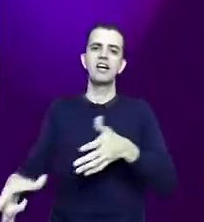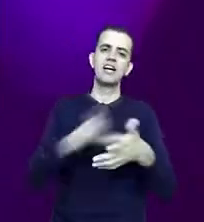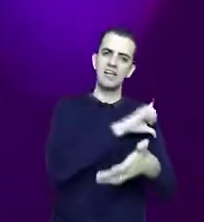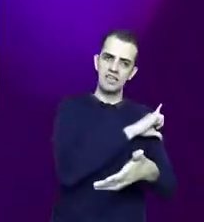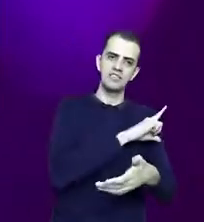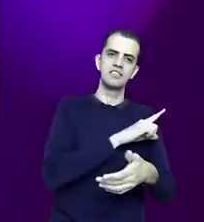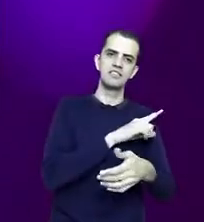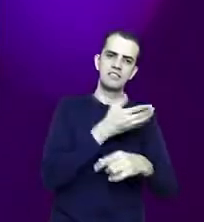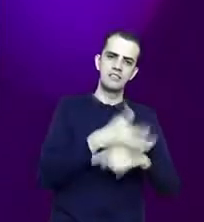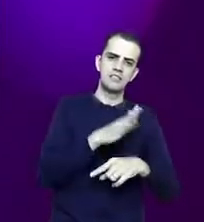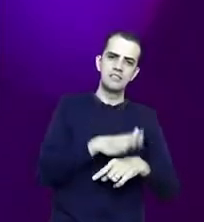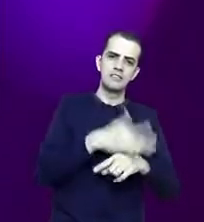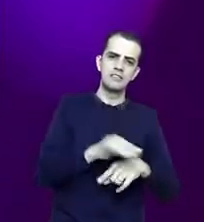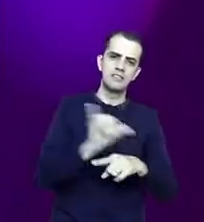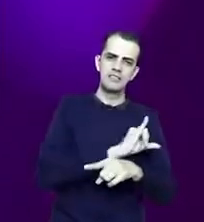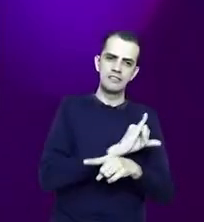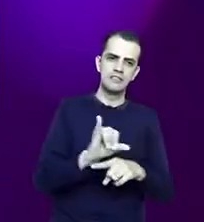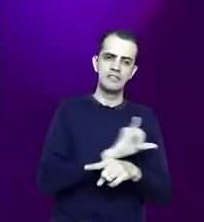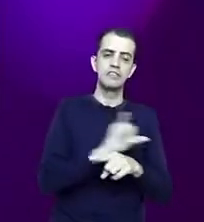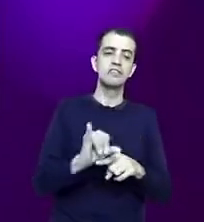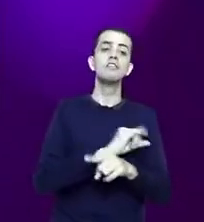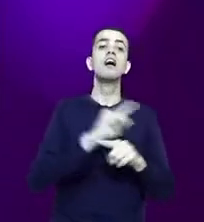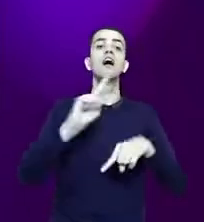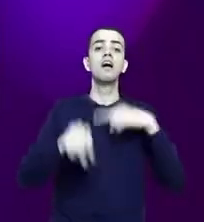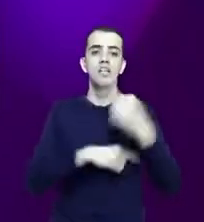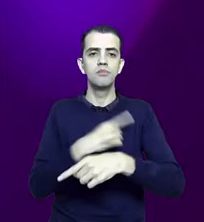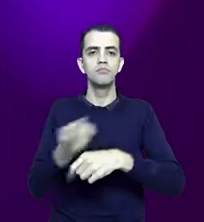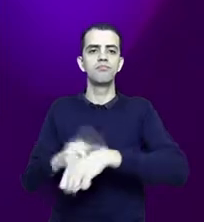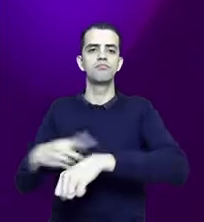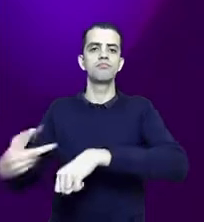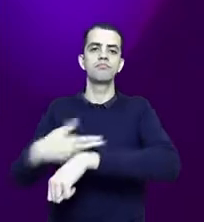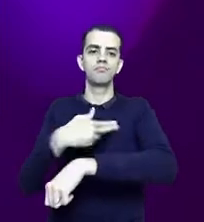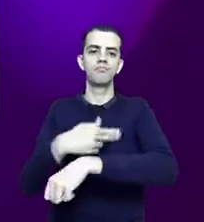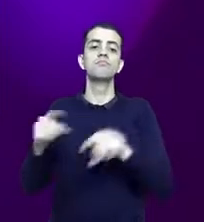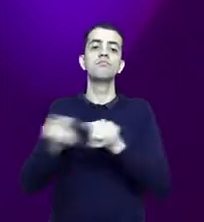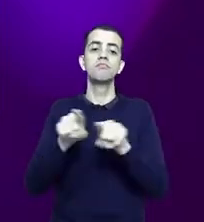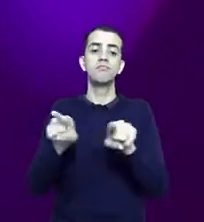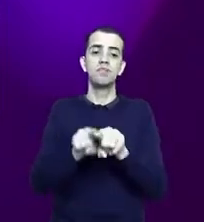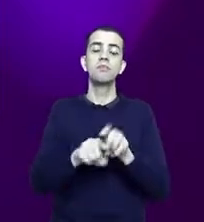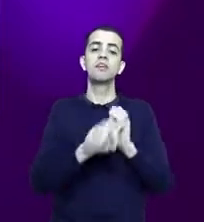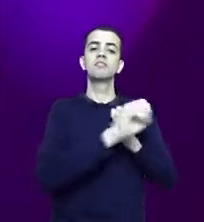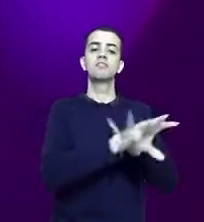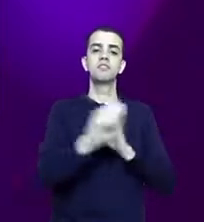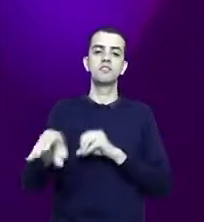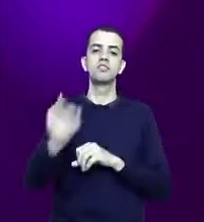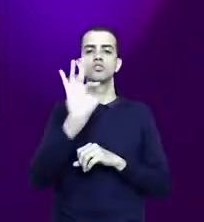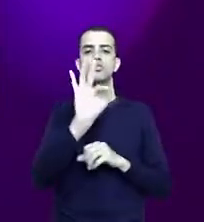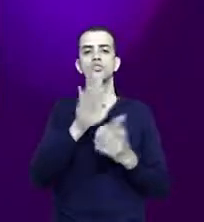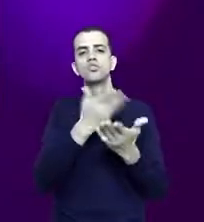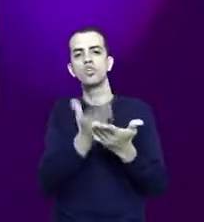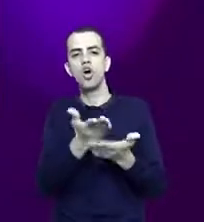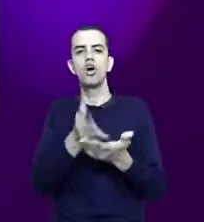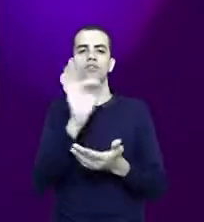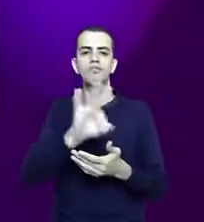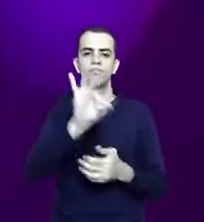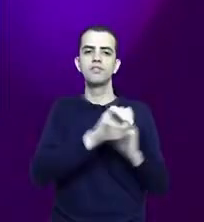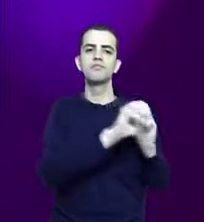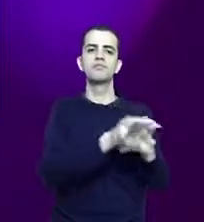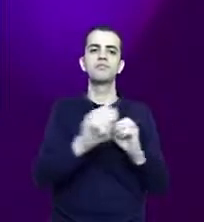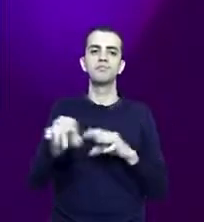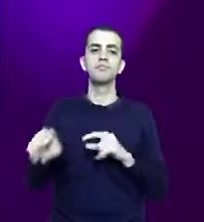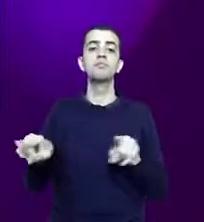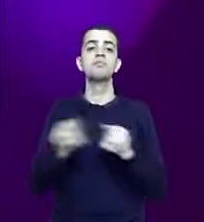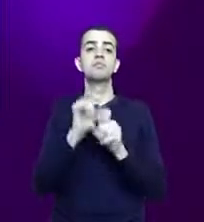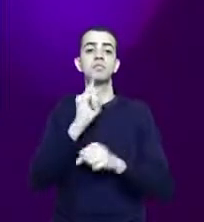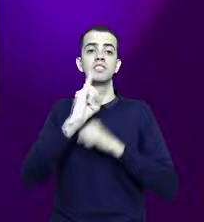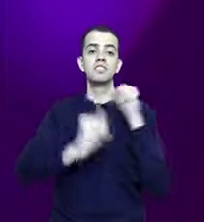e para uso no ensino e treinamento e para telecirurgia, porque esse dispositivo ele possui a capacidade de se conectar à internet